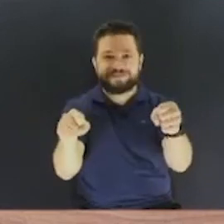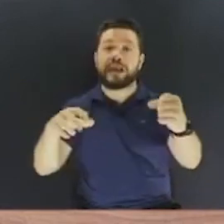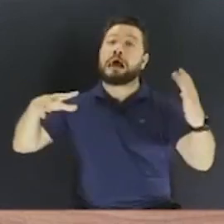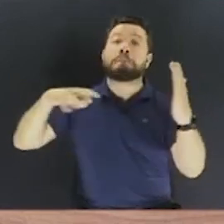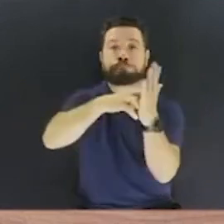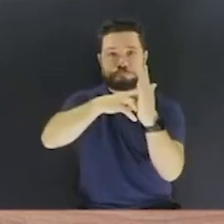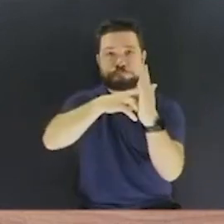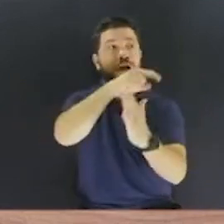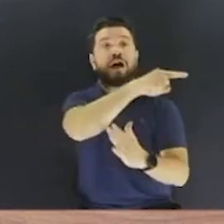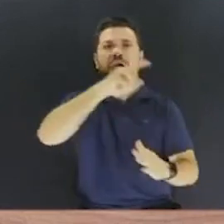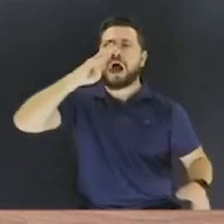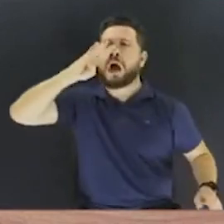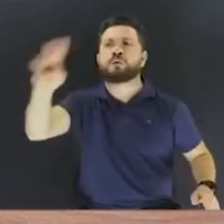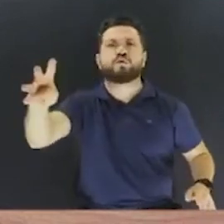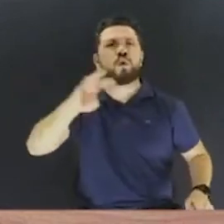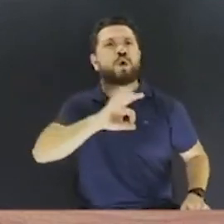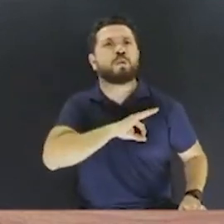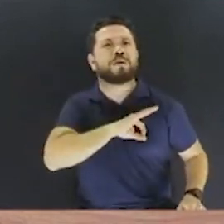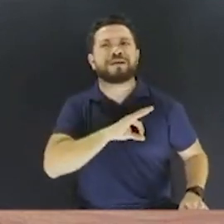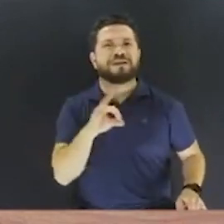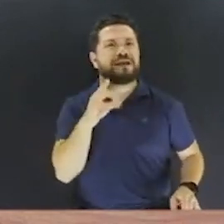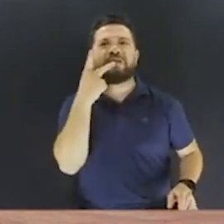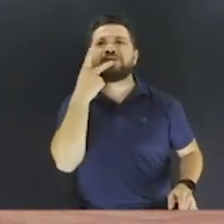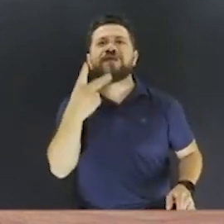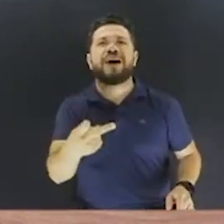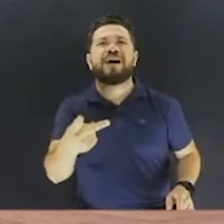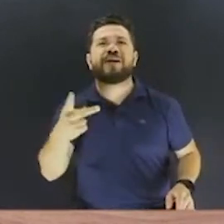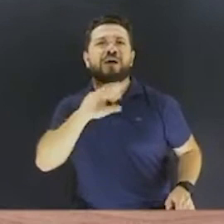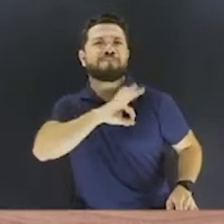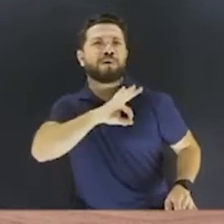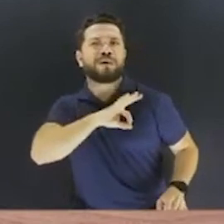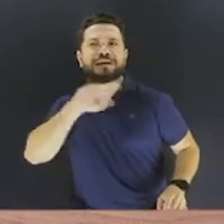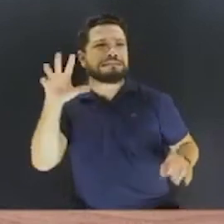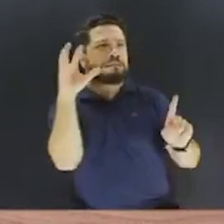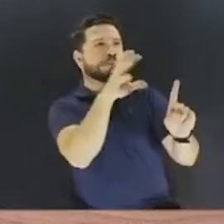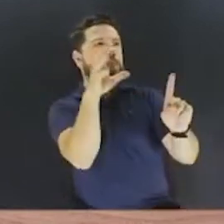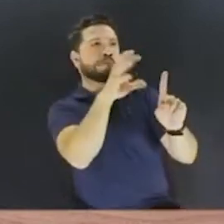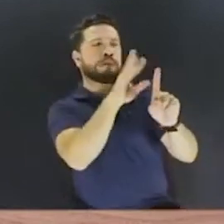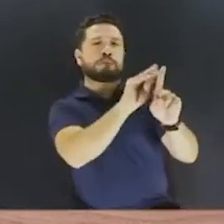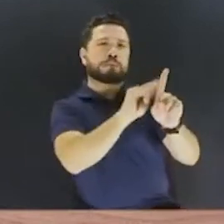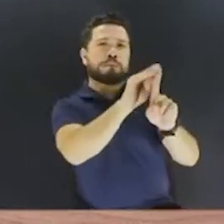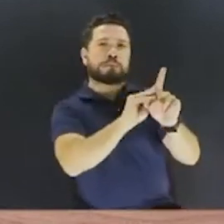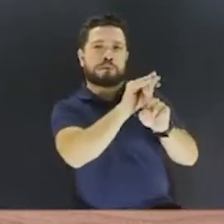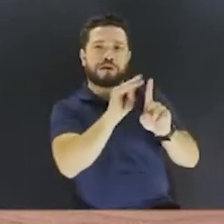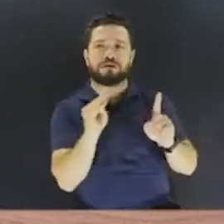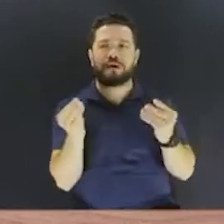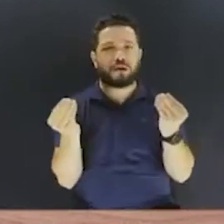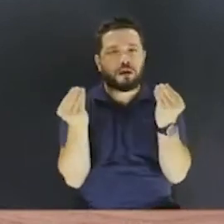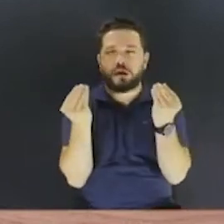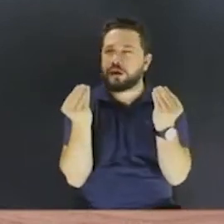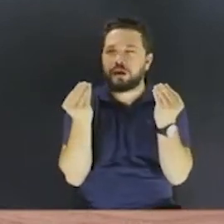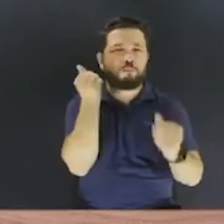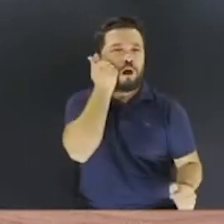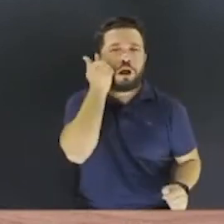serem assediadores falou que a a PM deveria mulher devia ter vergonha de estar nessa Corporação mandou